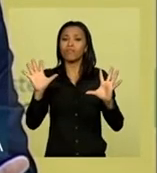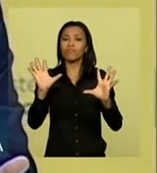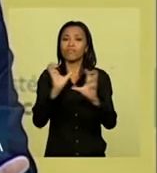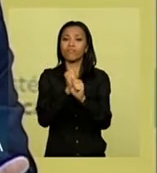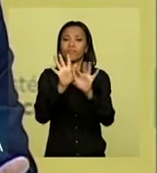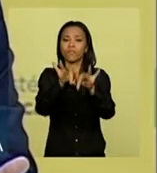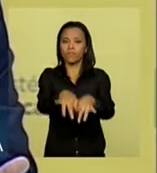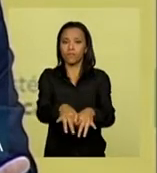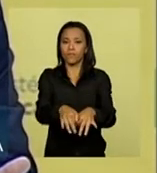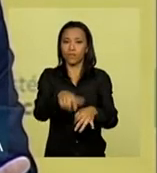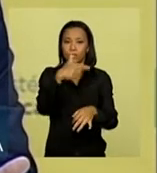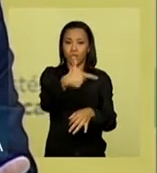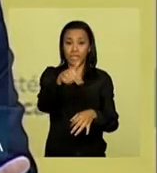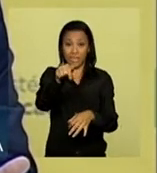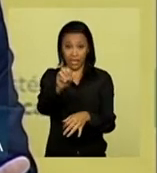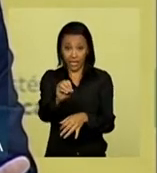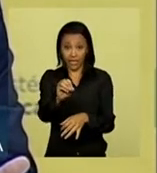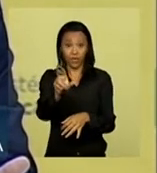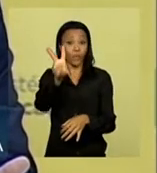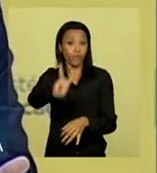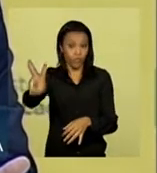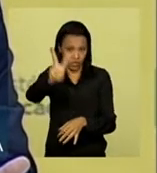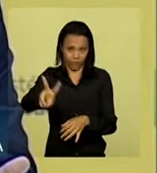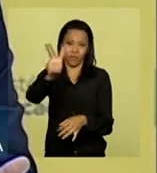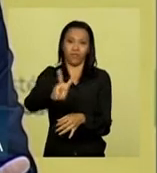270 e vestibulares